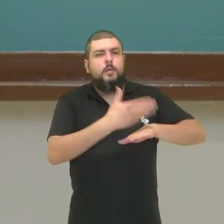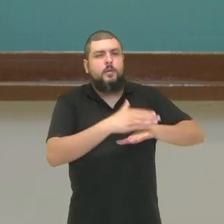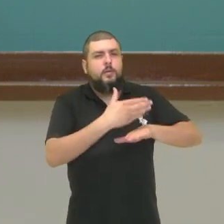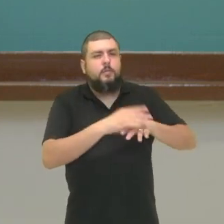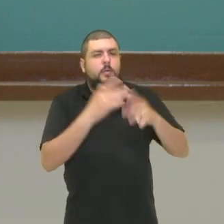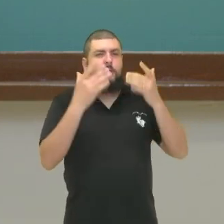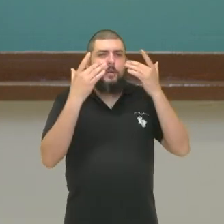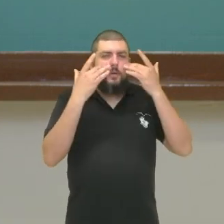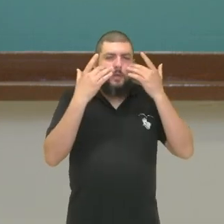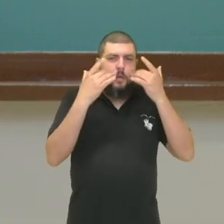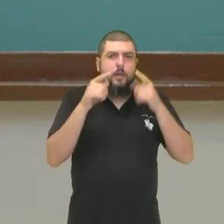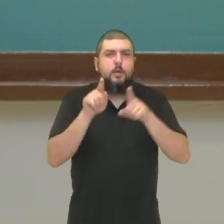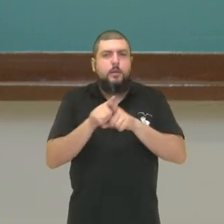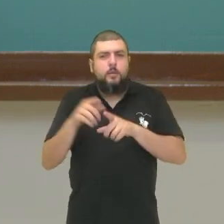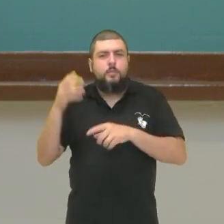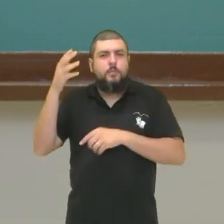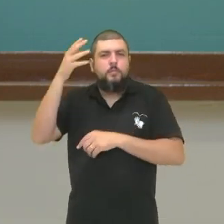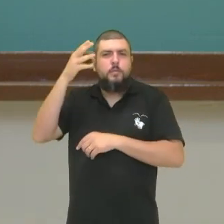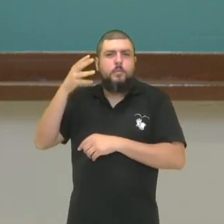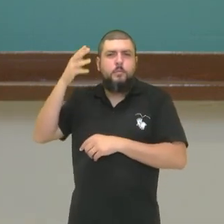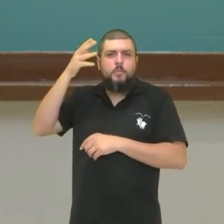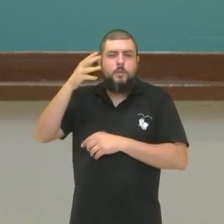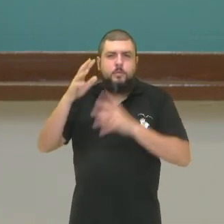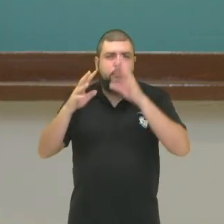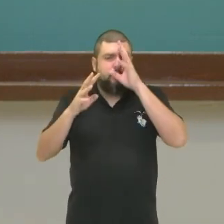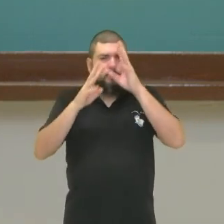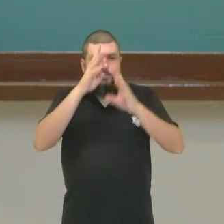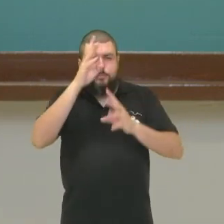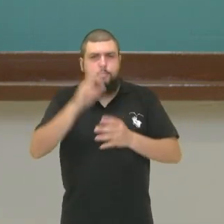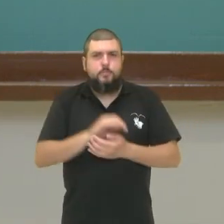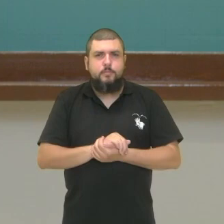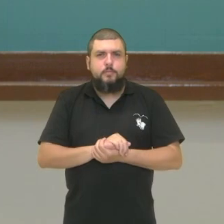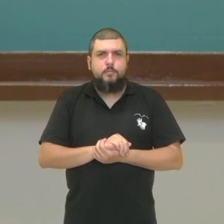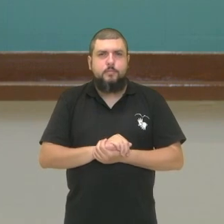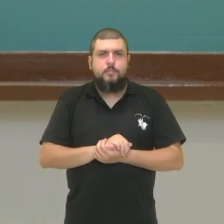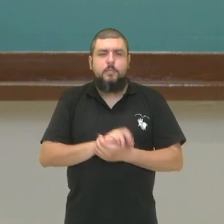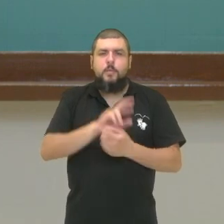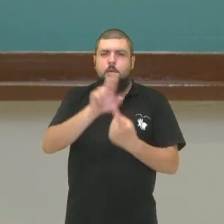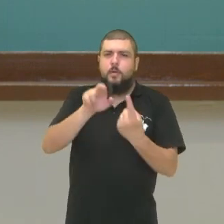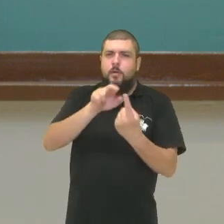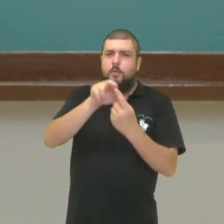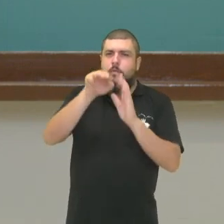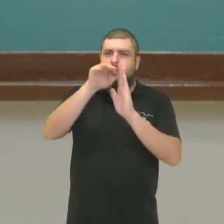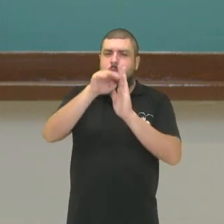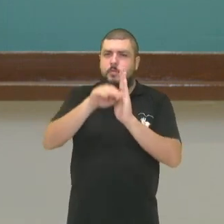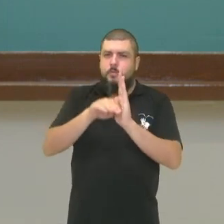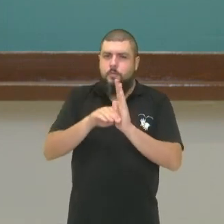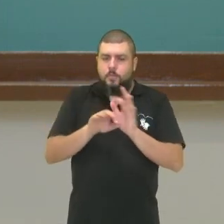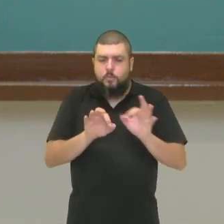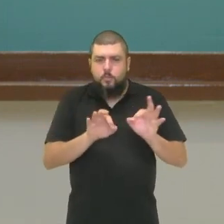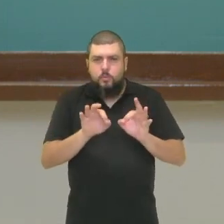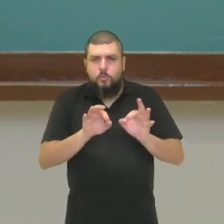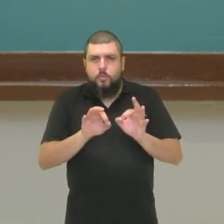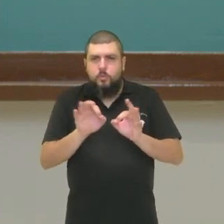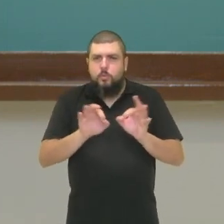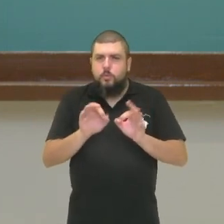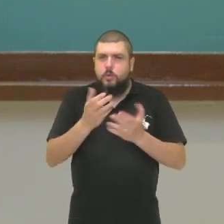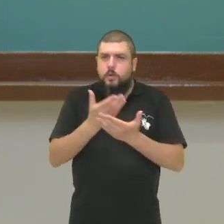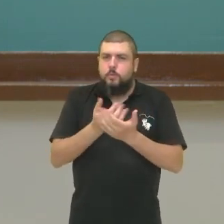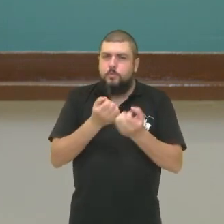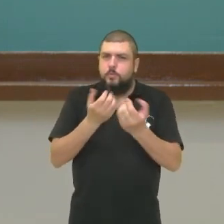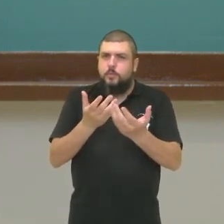palestra sobre criatividade e improviso. Aqui foram as referências utilizadas para a elaboração desta